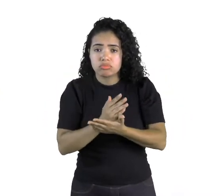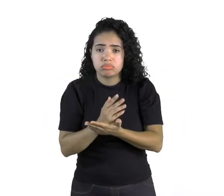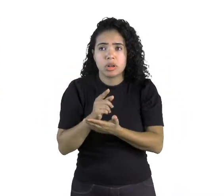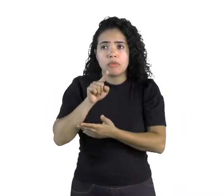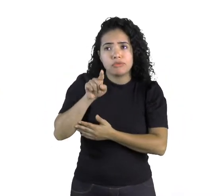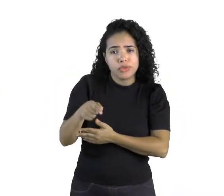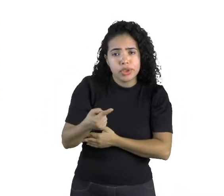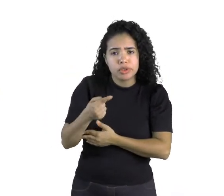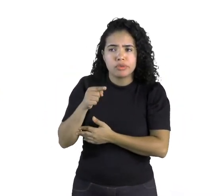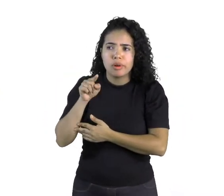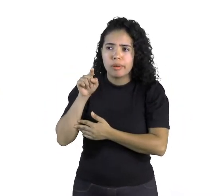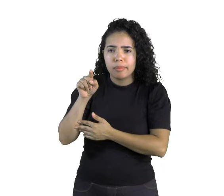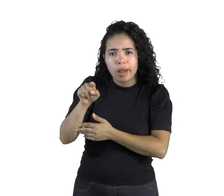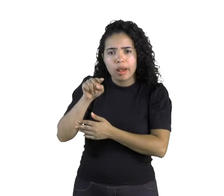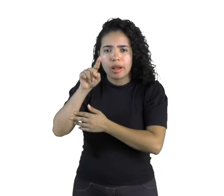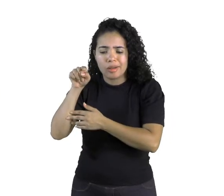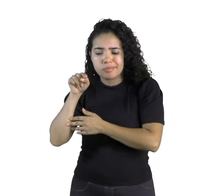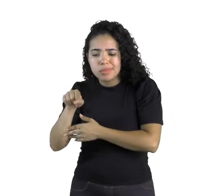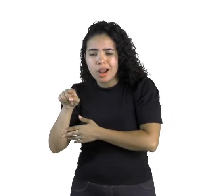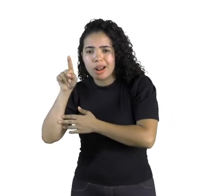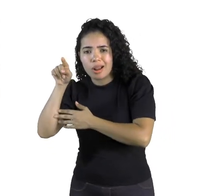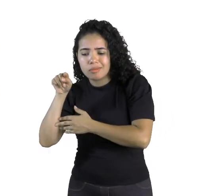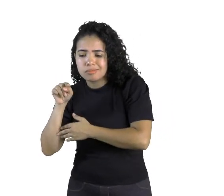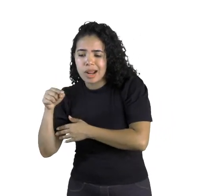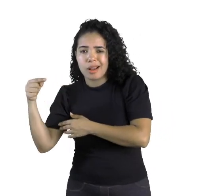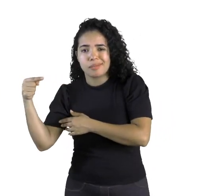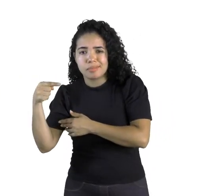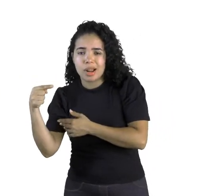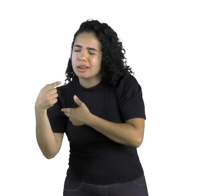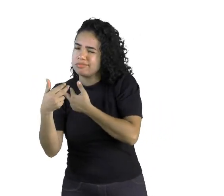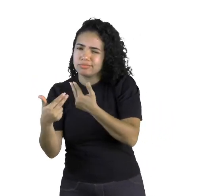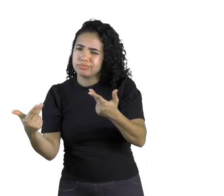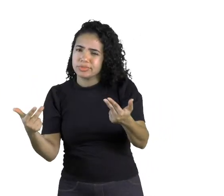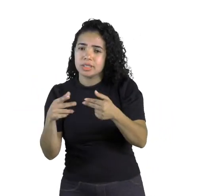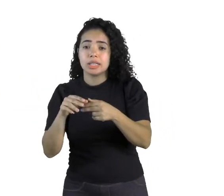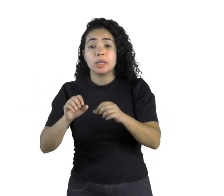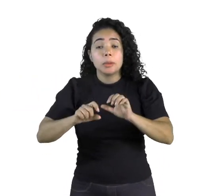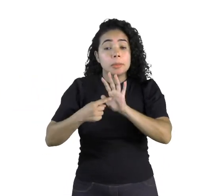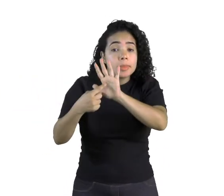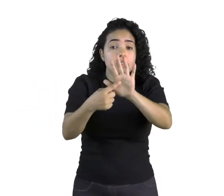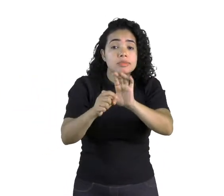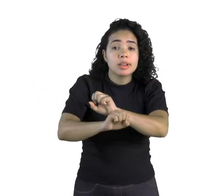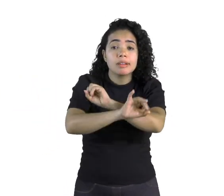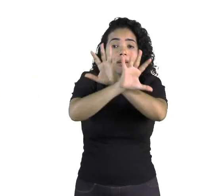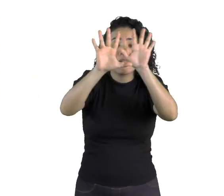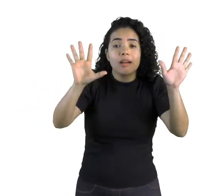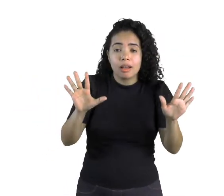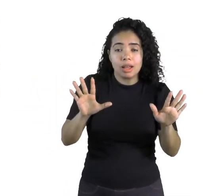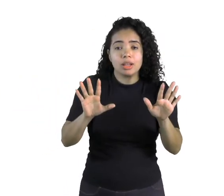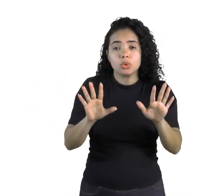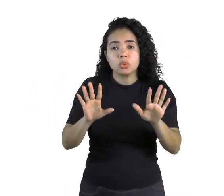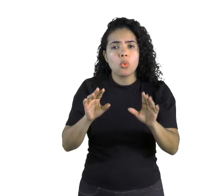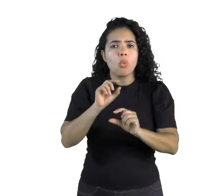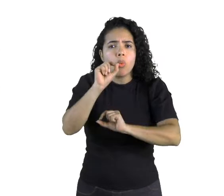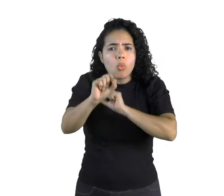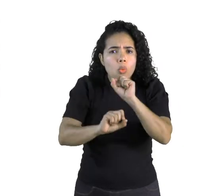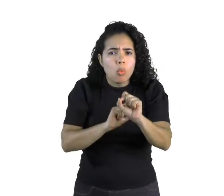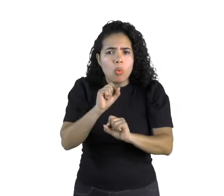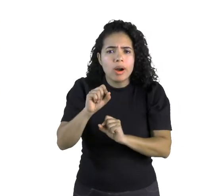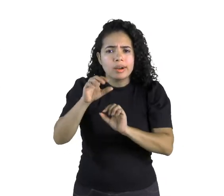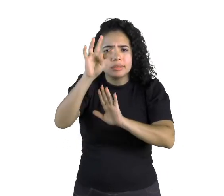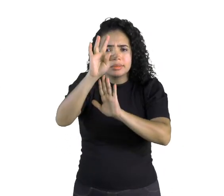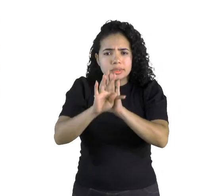pontuação, de modo a deixar bem claro para o leitor as reais intenções